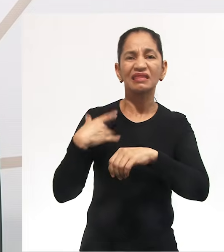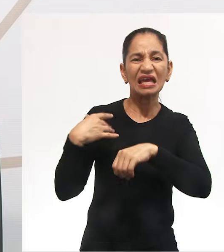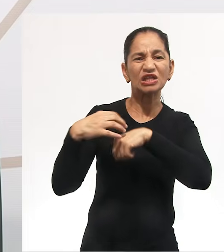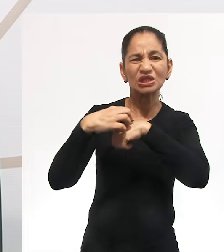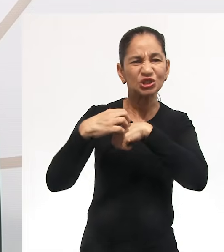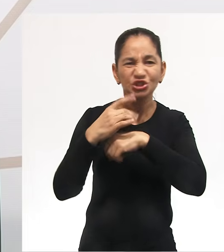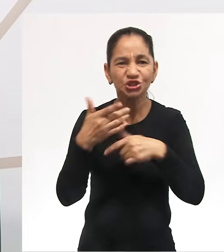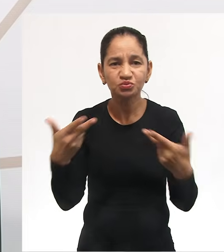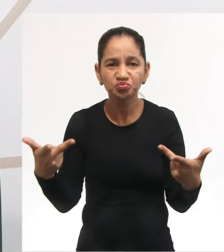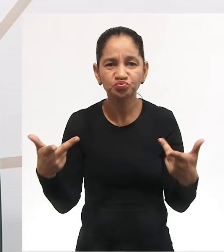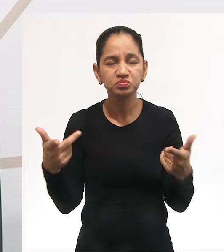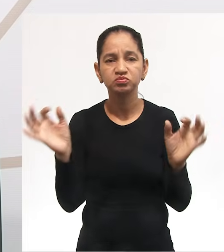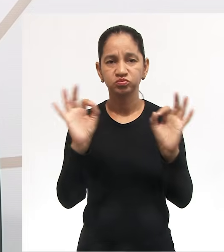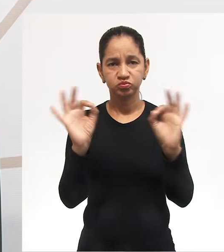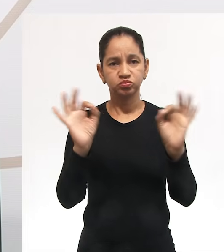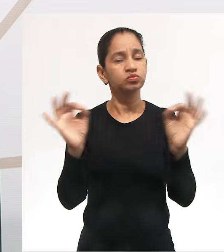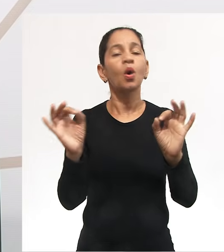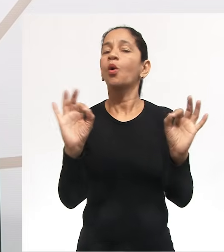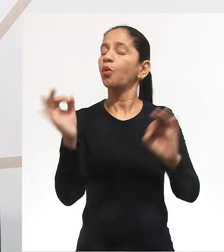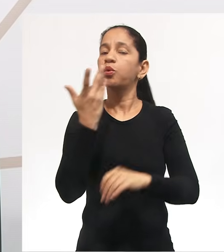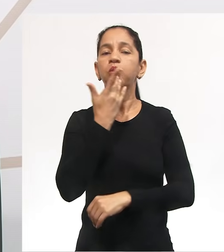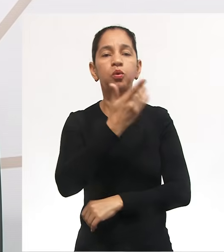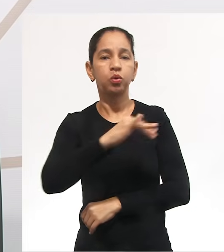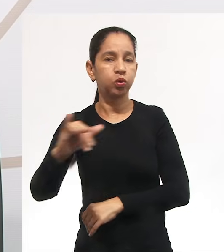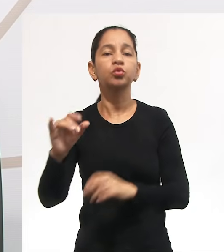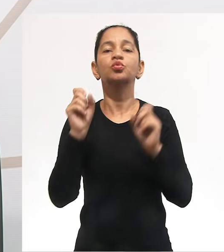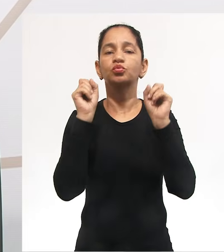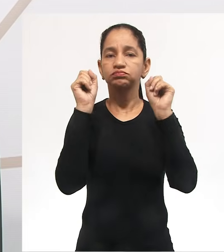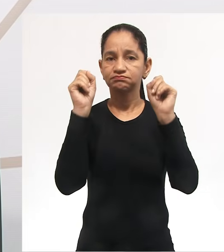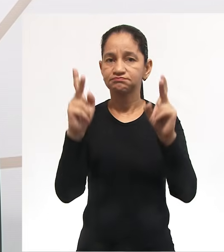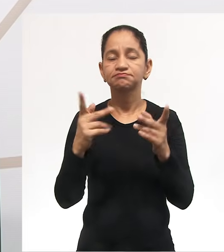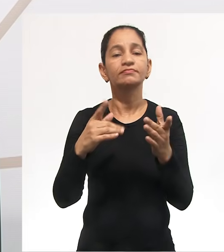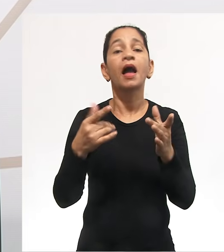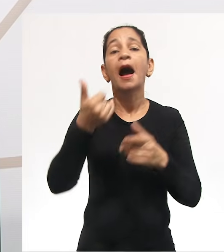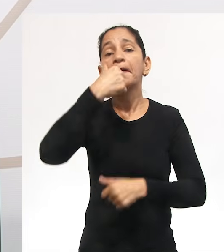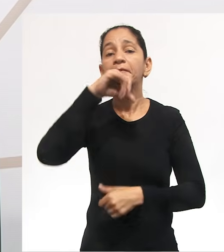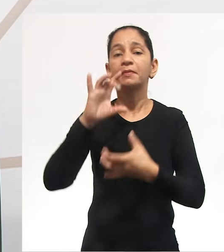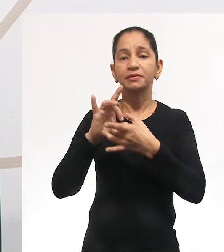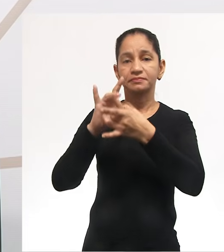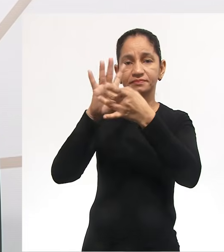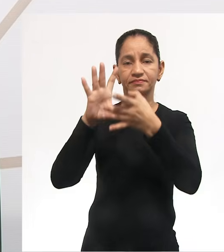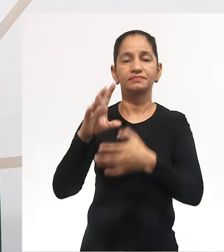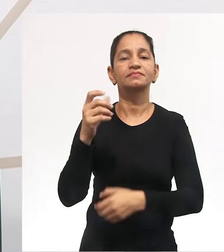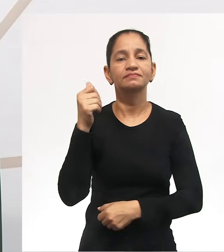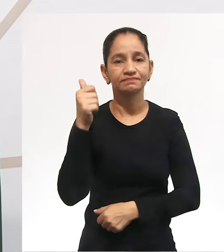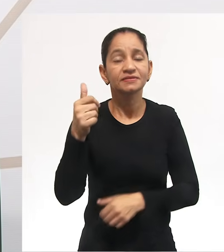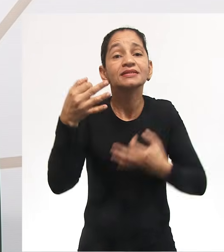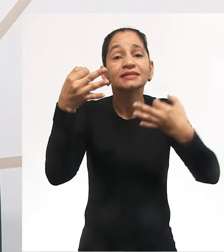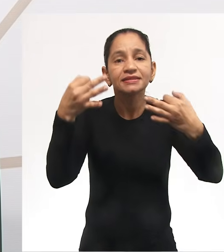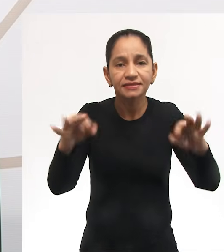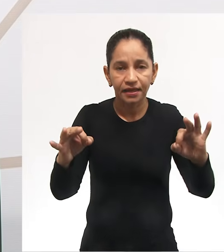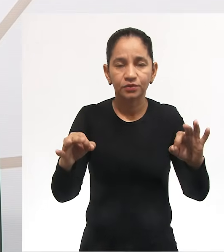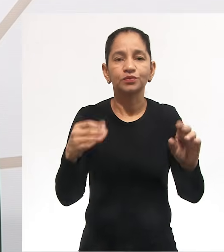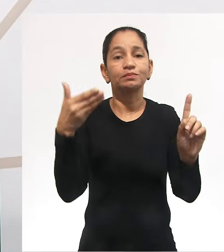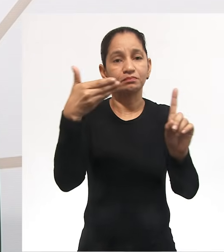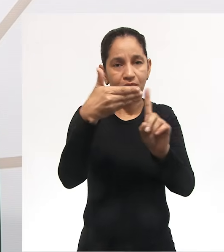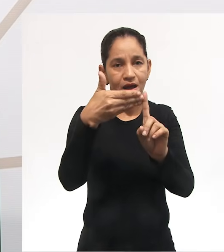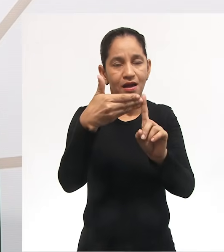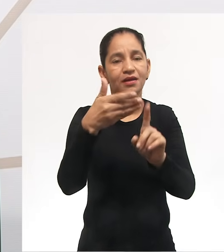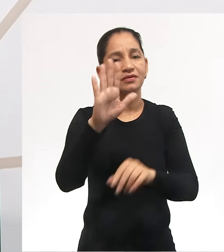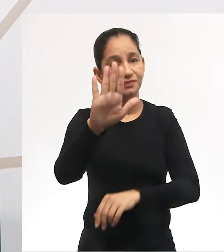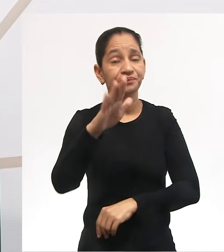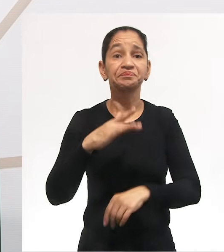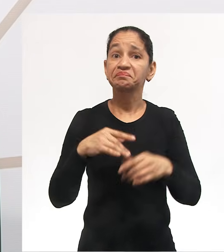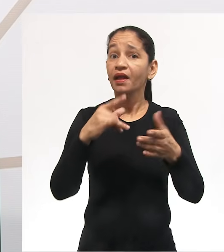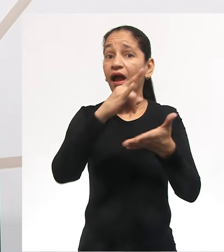gente, lógico, perguntava para a mãe se não tinha uma alergia, alguma coisa, Também, né? né? Mas, graças a Deus, nenhuma criança ali tinha algum tipo de